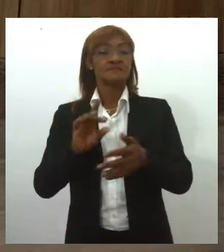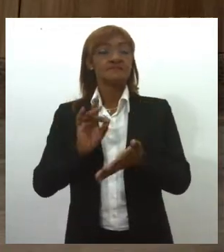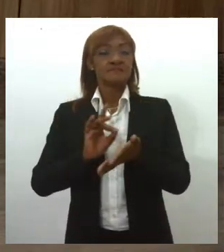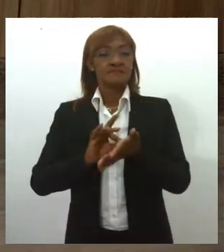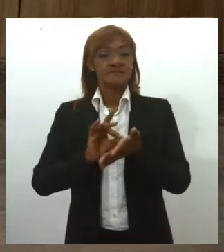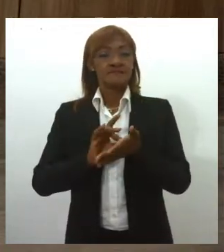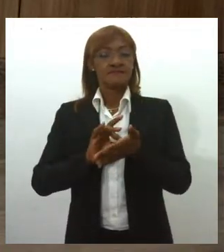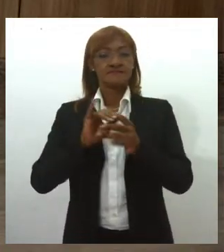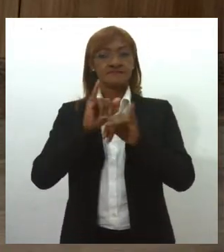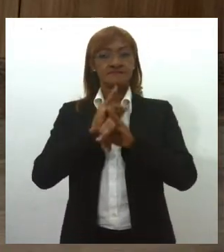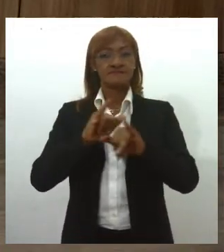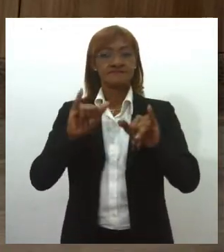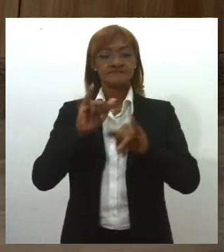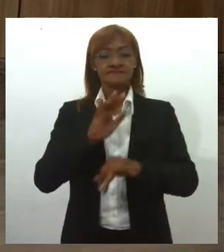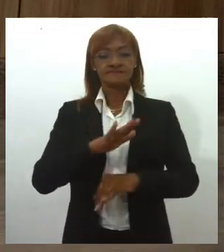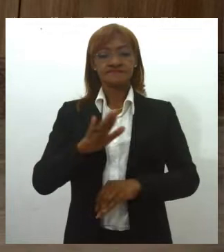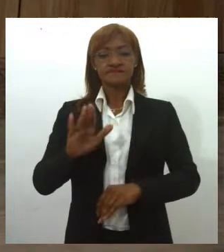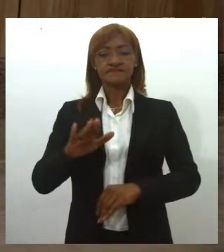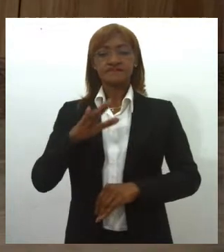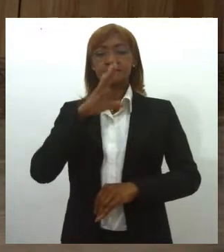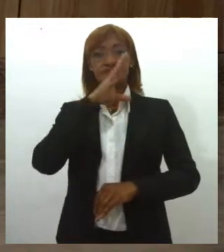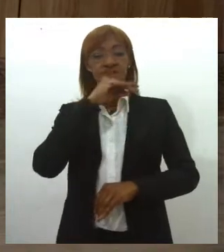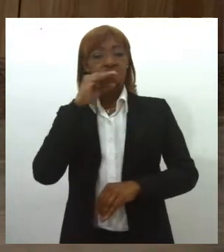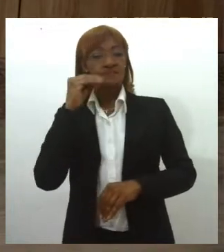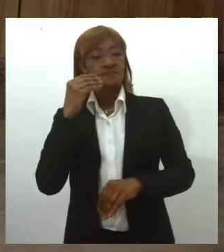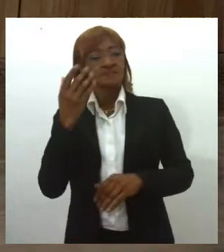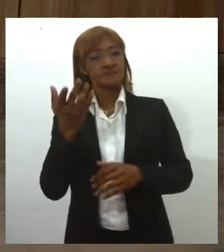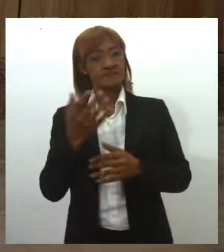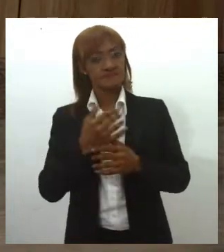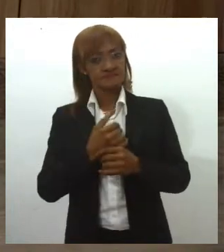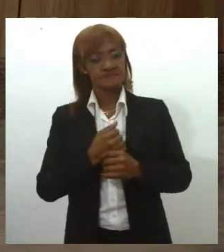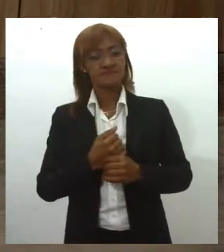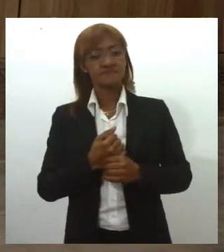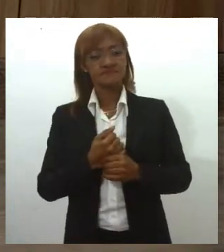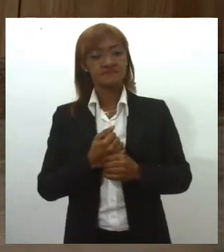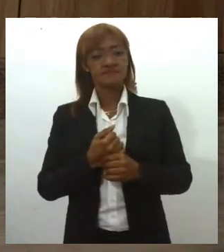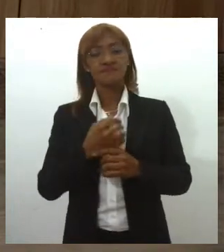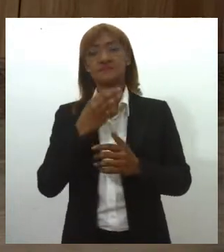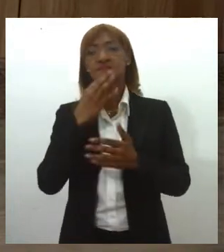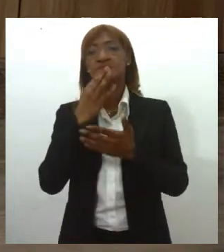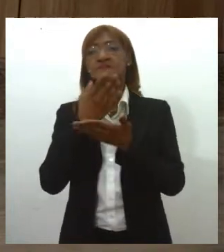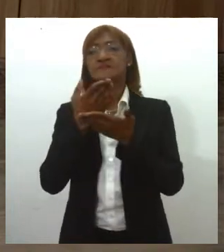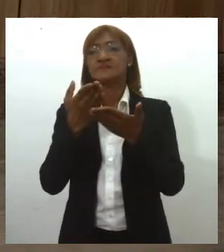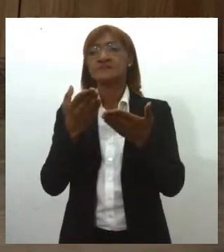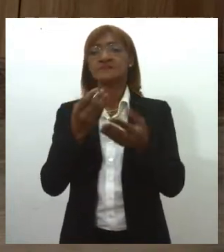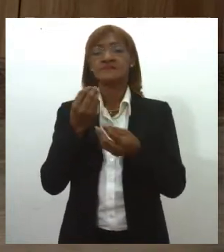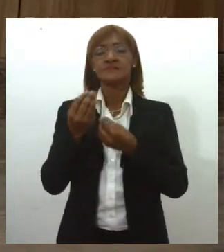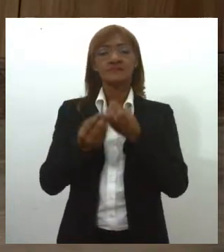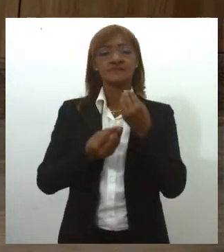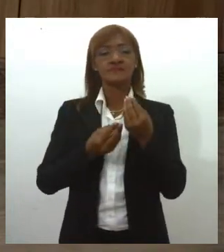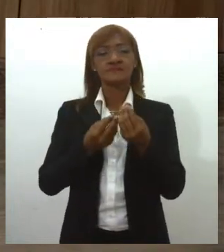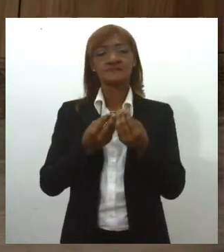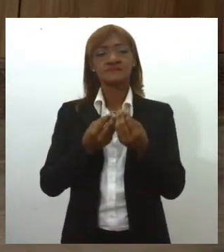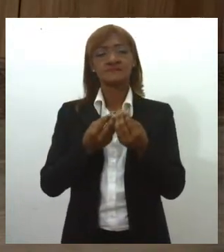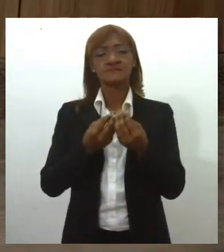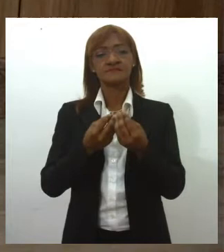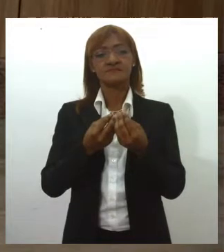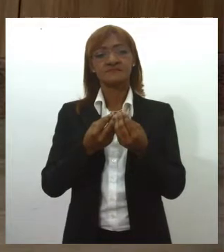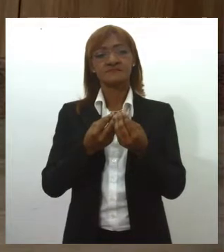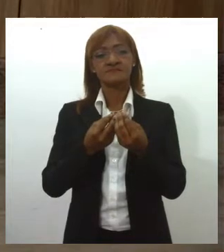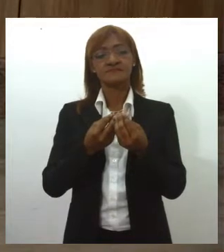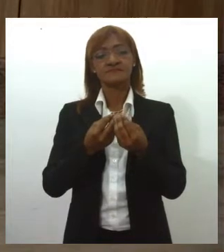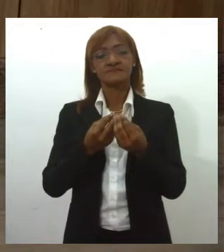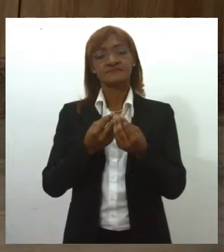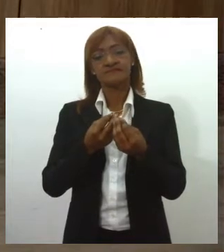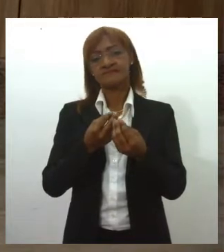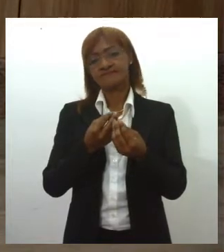esse adolescente, ainda muito cedo, muito jovem, para o urologista, para ele conhecer, começar a ter essa intimidade, e justamente, né? Quebrar essas vontade, barreiras, né?